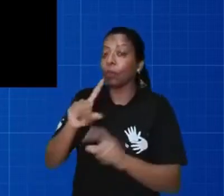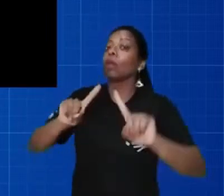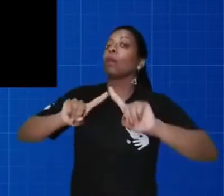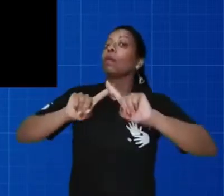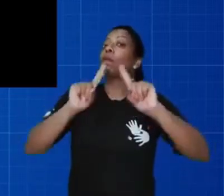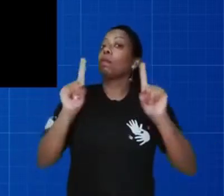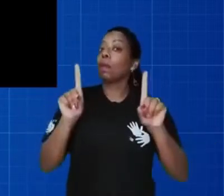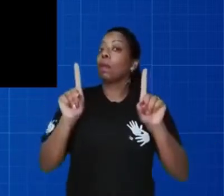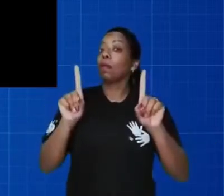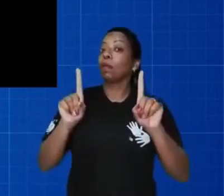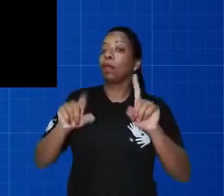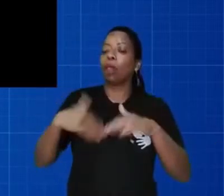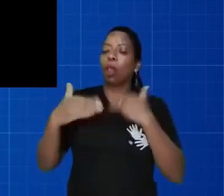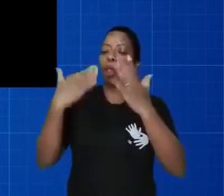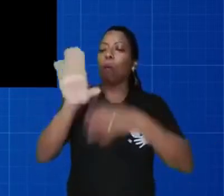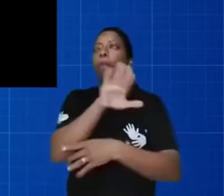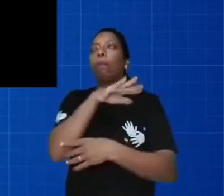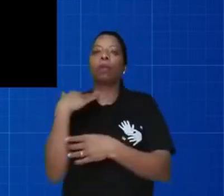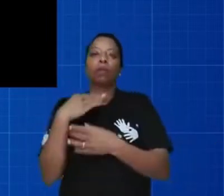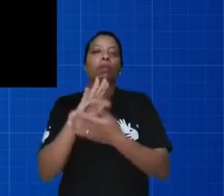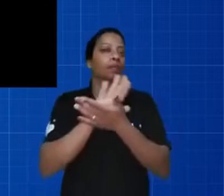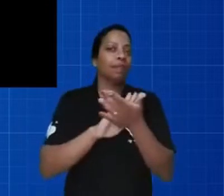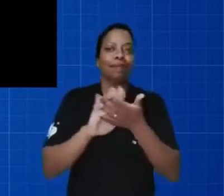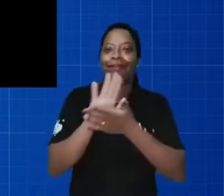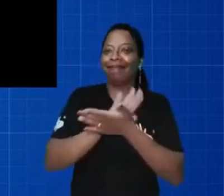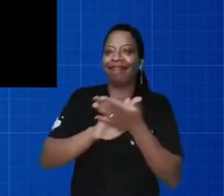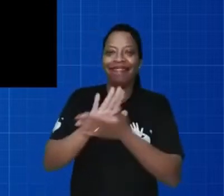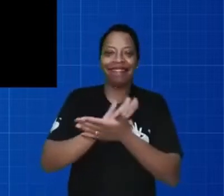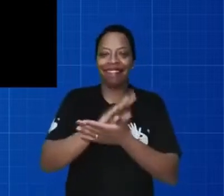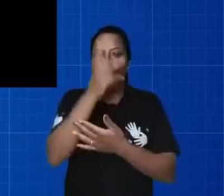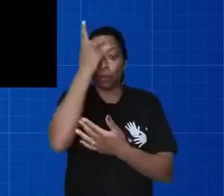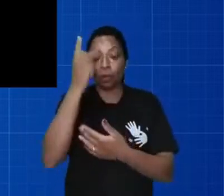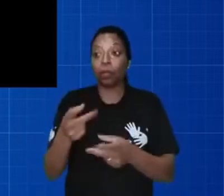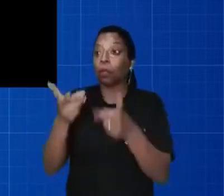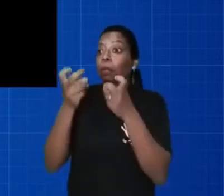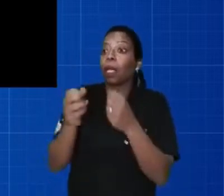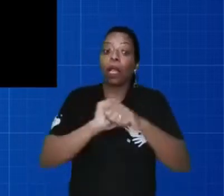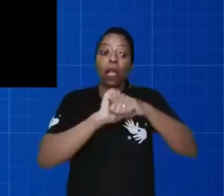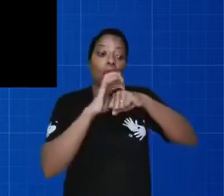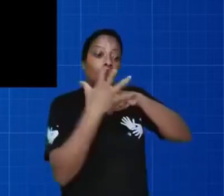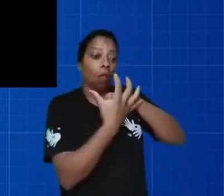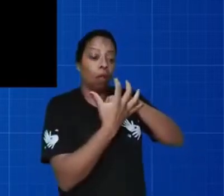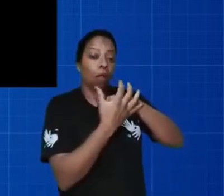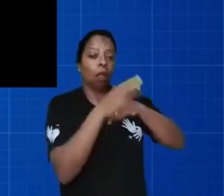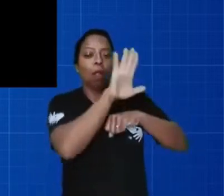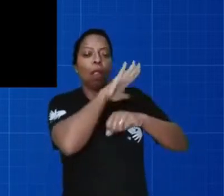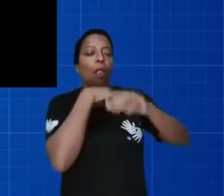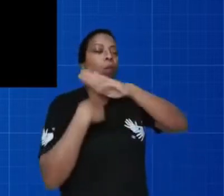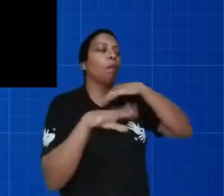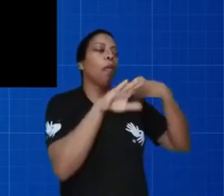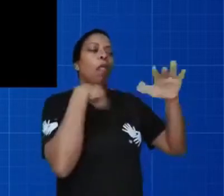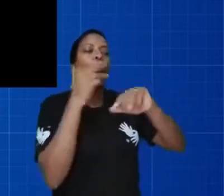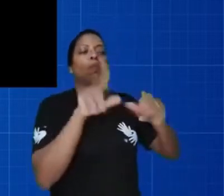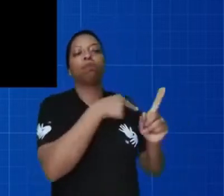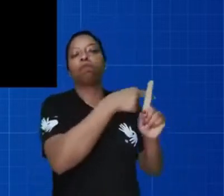Então, quando a gente olha para a Covid-19, ela fez né, inúmeras vítimas, né? Quando a gente olha para a monkeypox, não, né? Então,